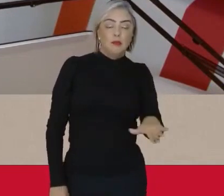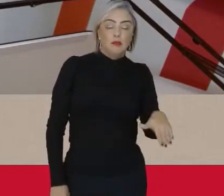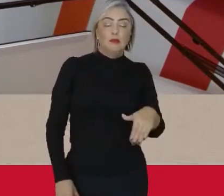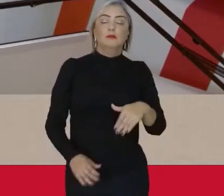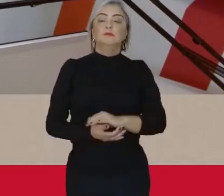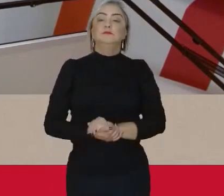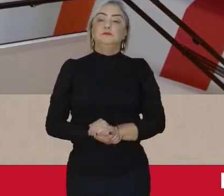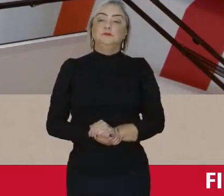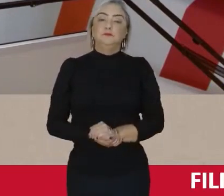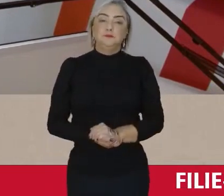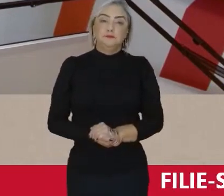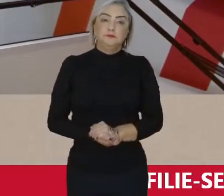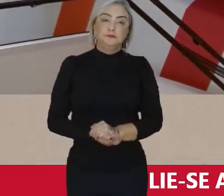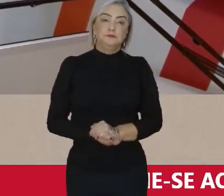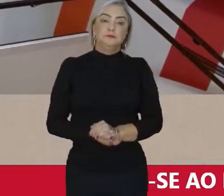Deputados.